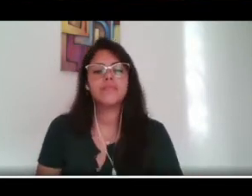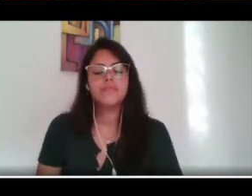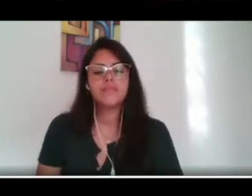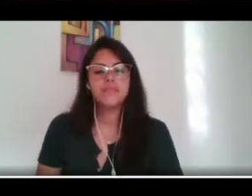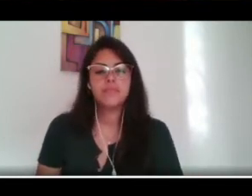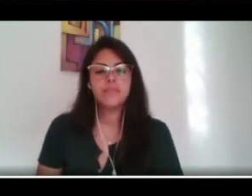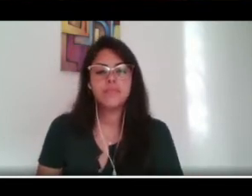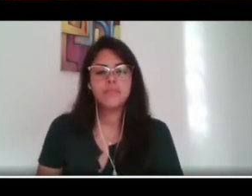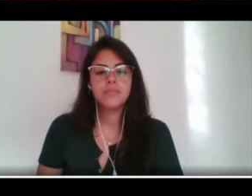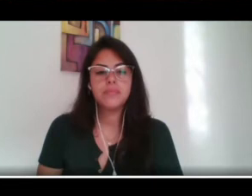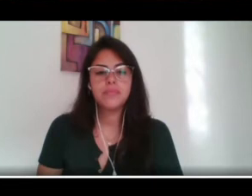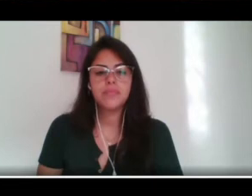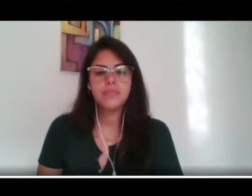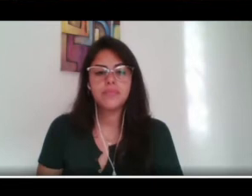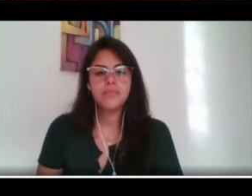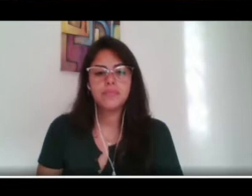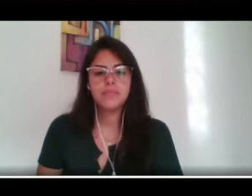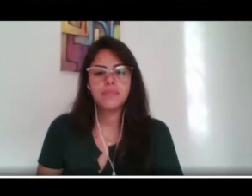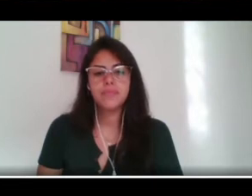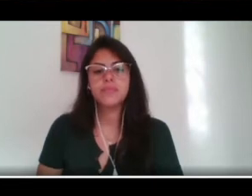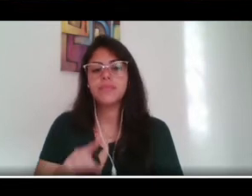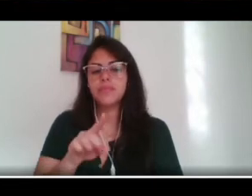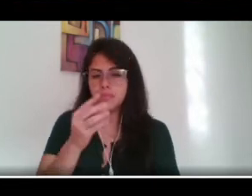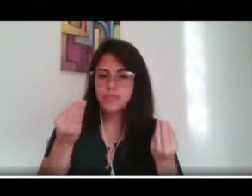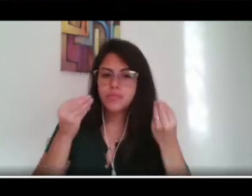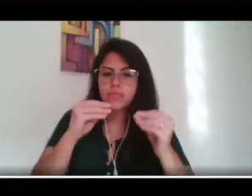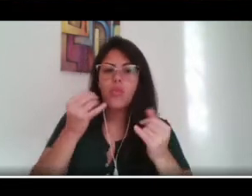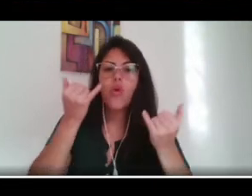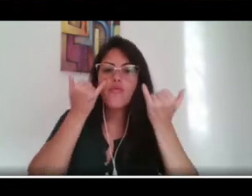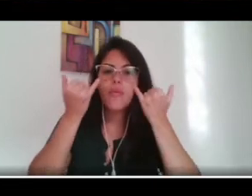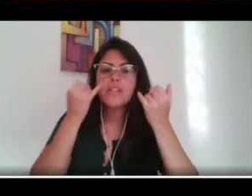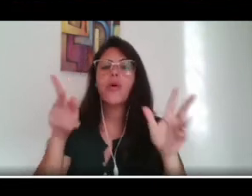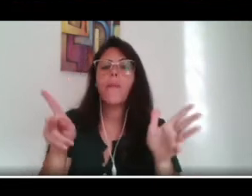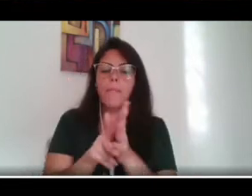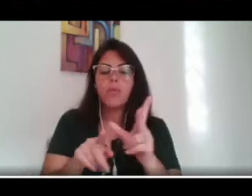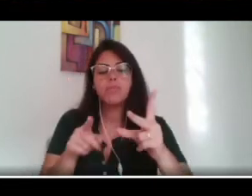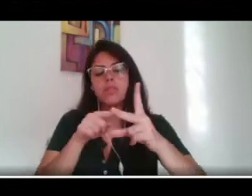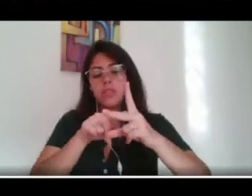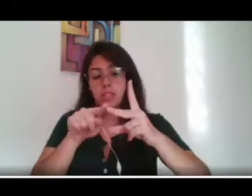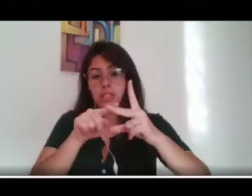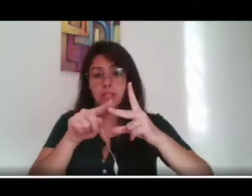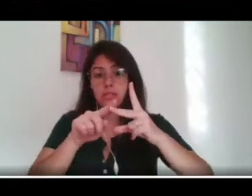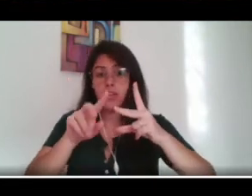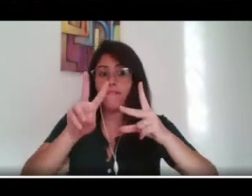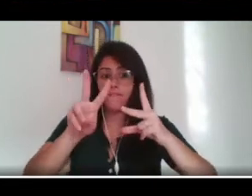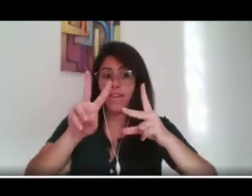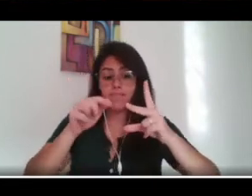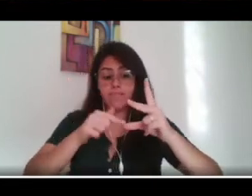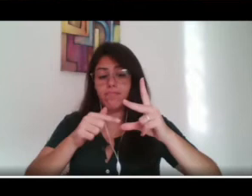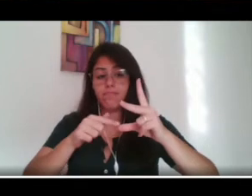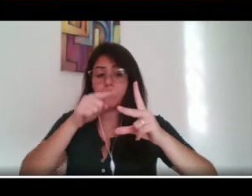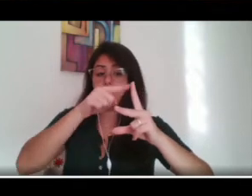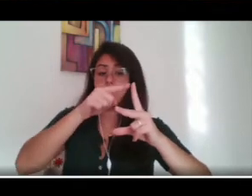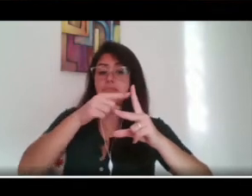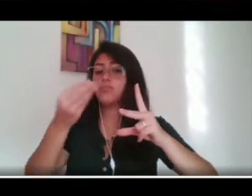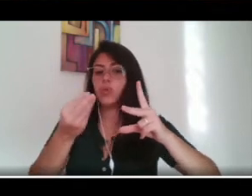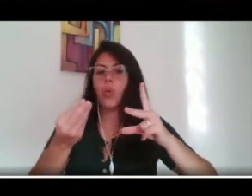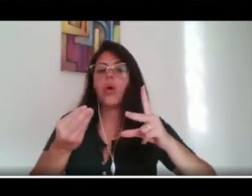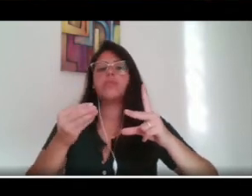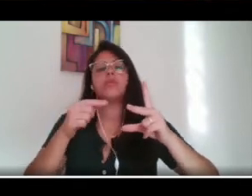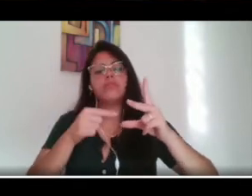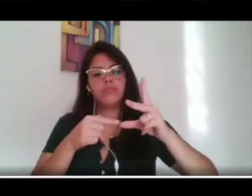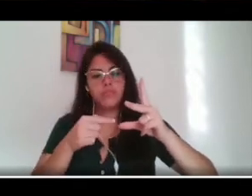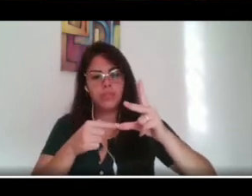Se você fizer essa conta, né, V0 igual a 30 metros por segundo e esse ângulo aqui de 33 graus,